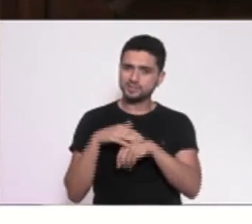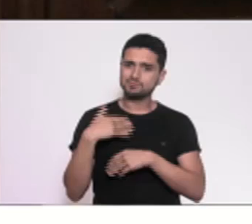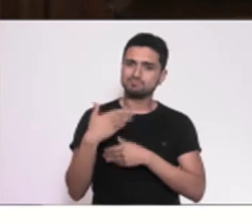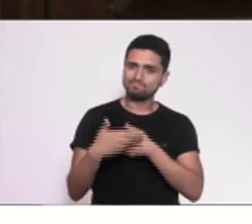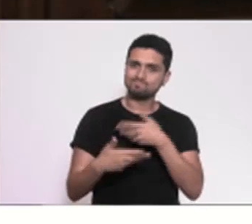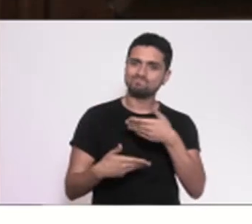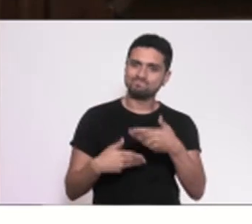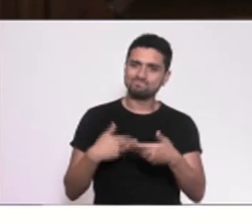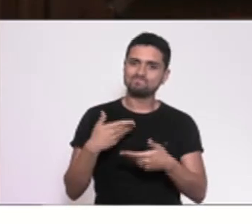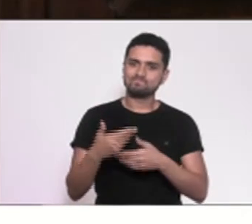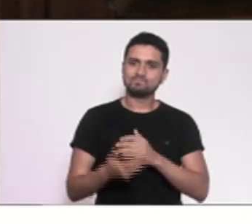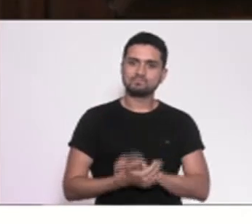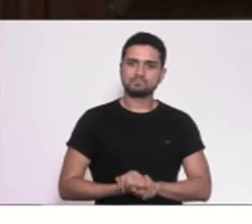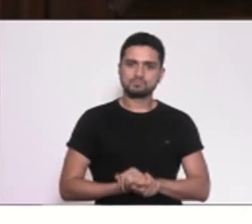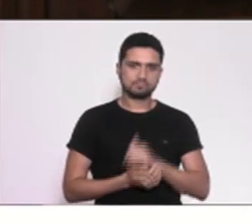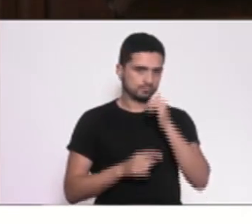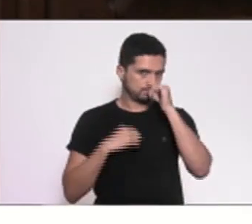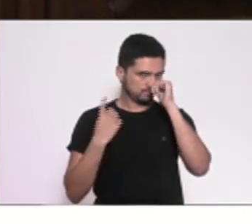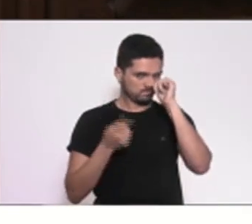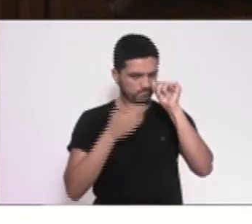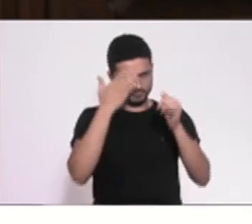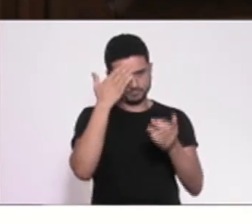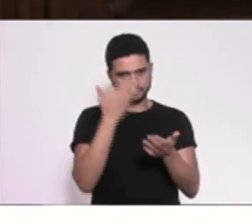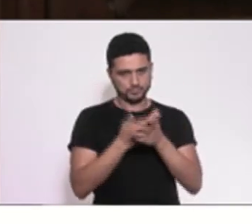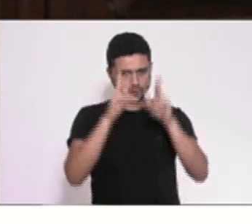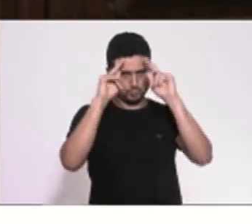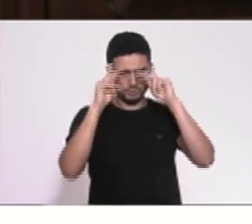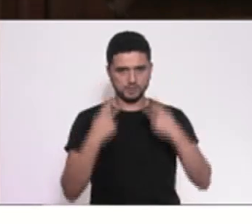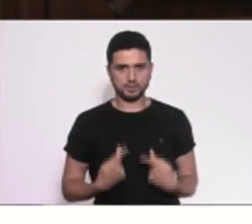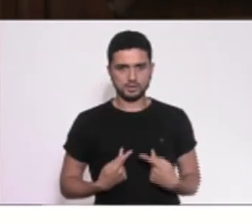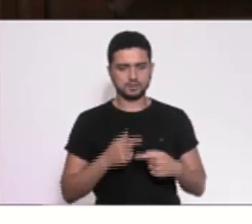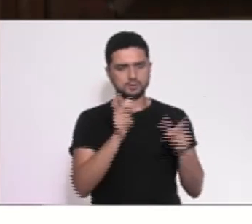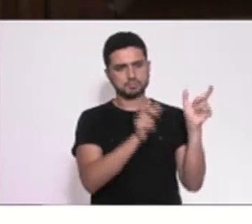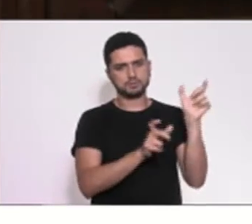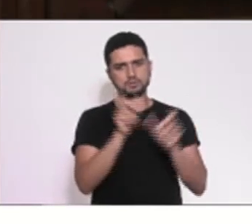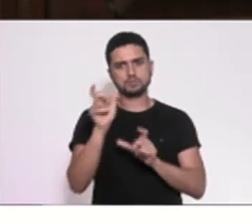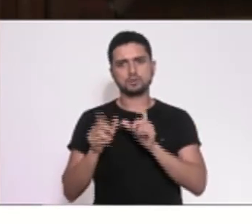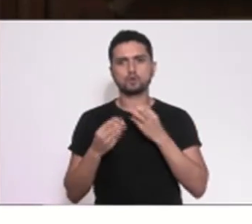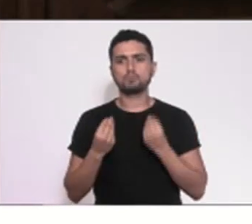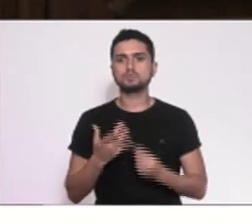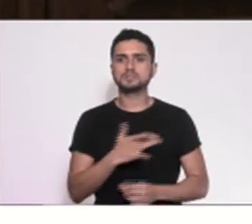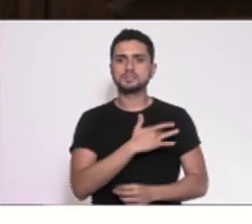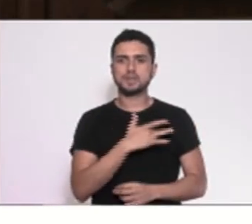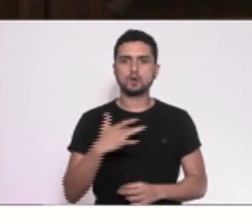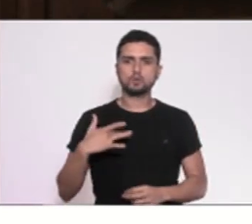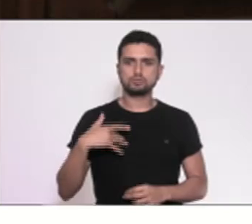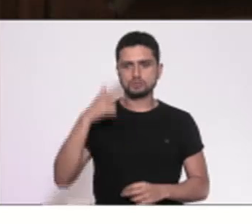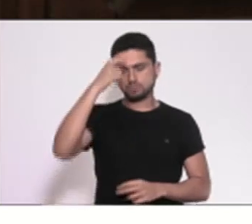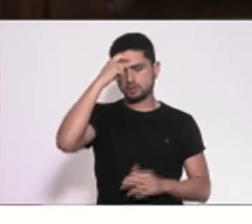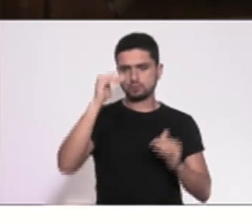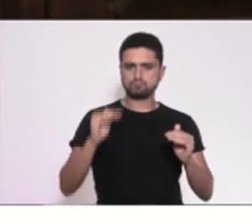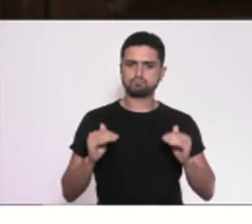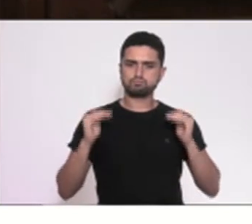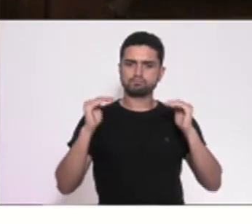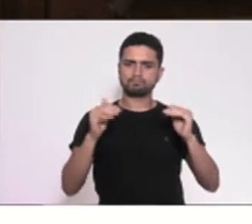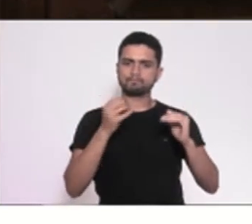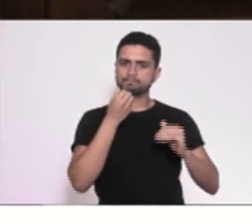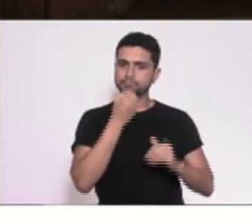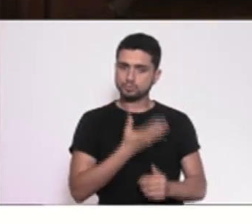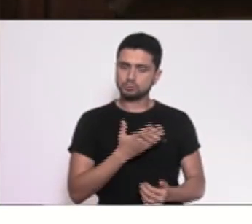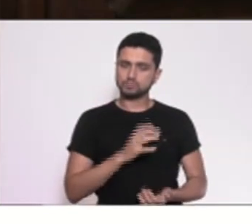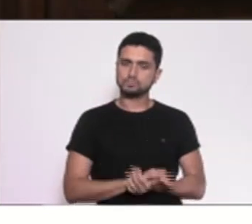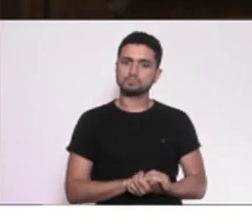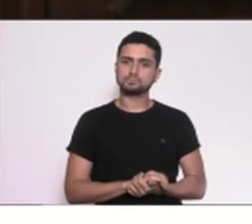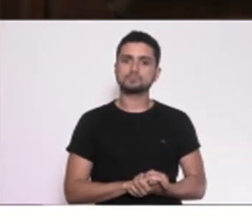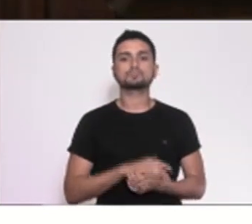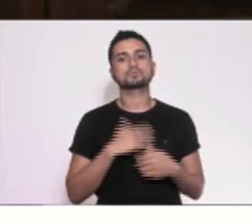acredita na humanidade das pessoas, se manter com a saúde mental da melhor maneira possível. Então, senhora